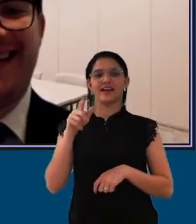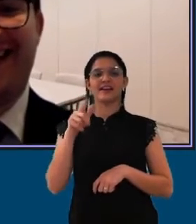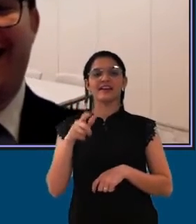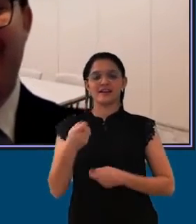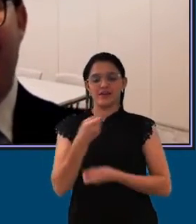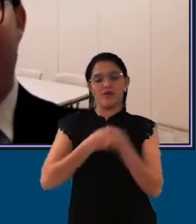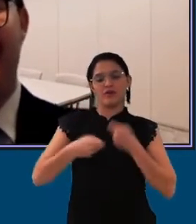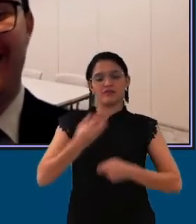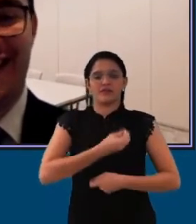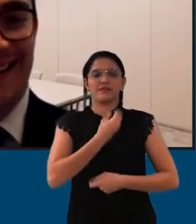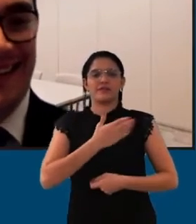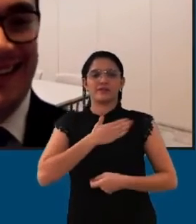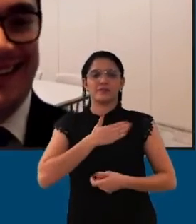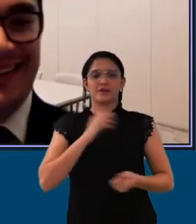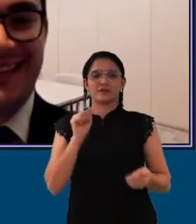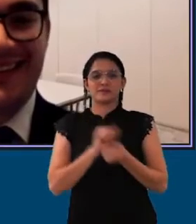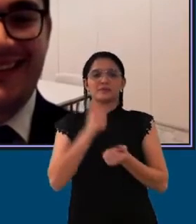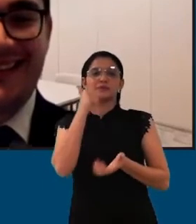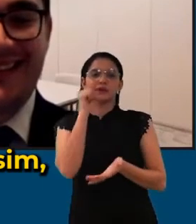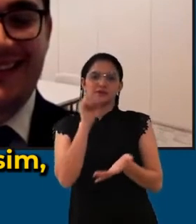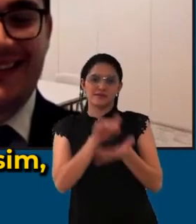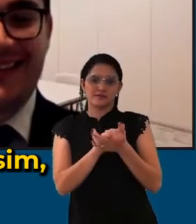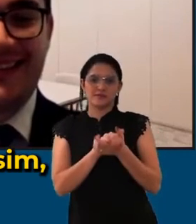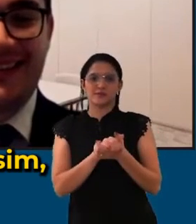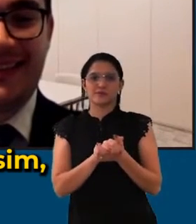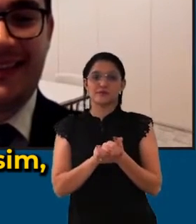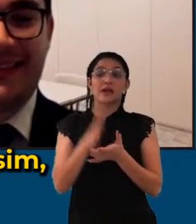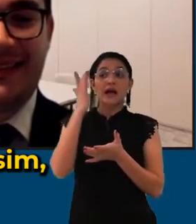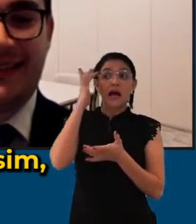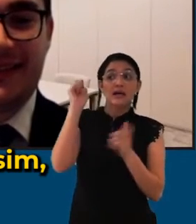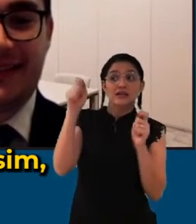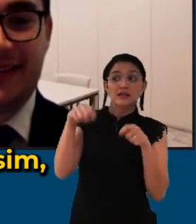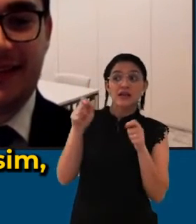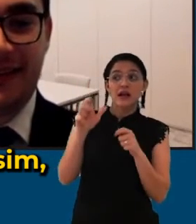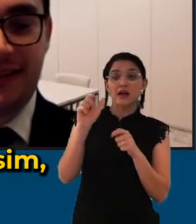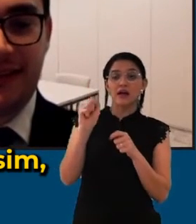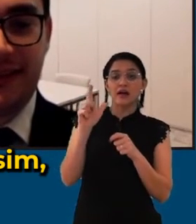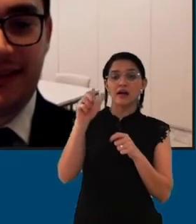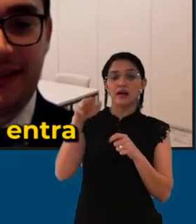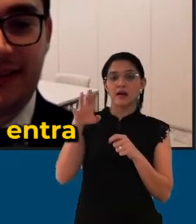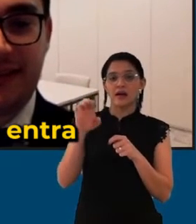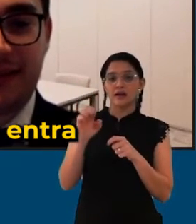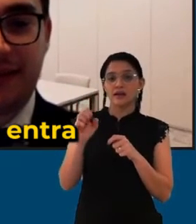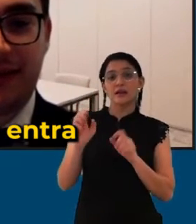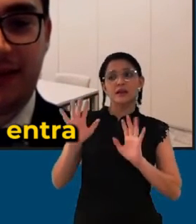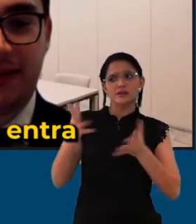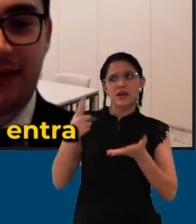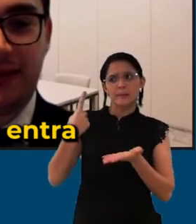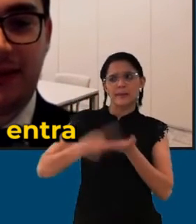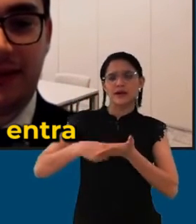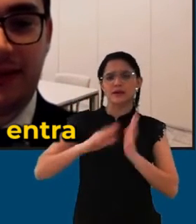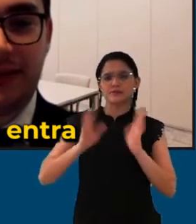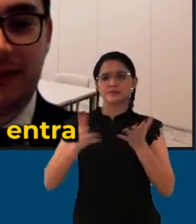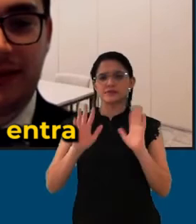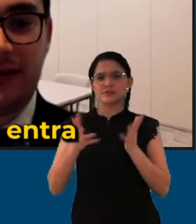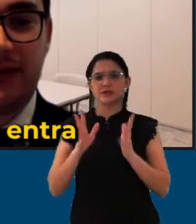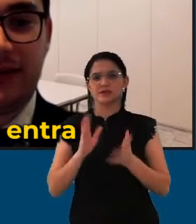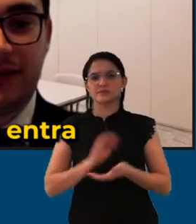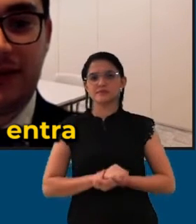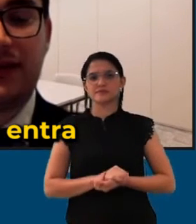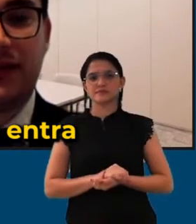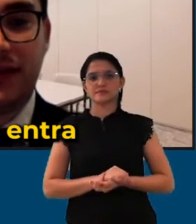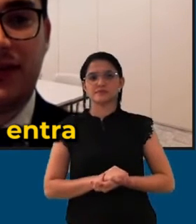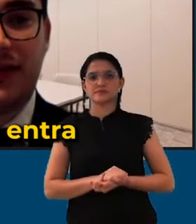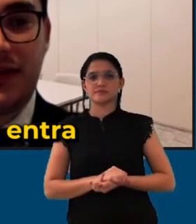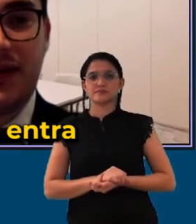A Aline, ela faz essa parte aí. Aline, será que dá para a gente já deixar, digamos assim, próximo? Porque dia 20 eu lembro para os senhores que entra em